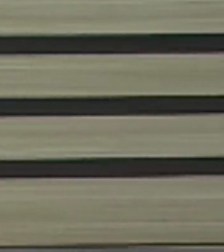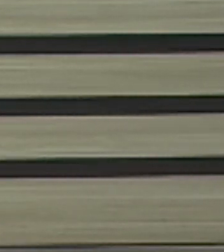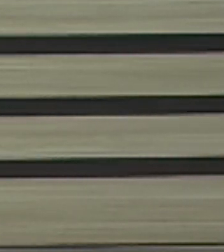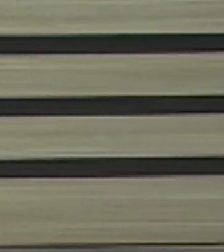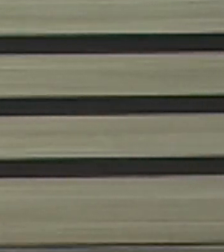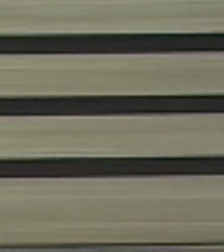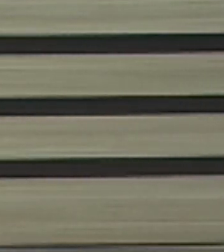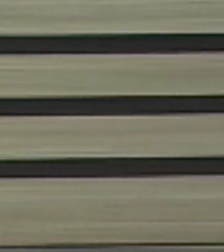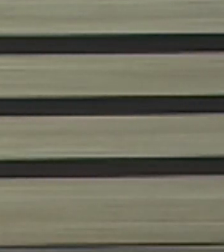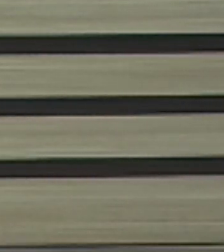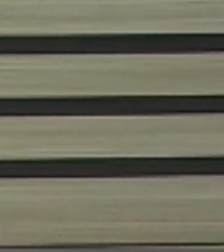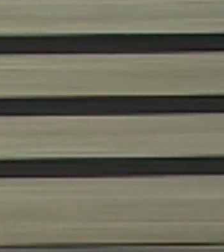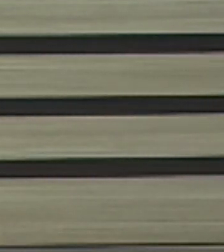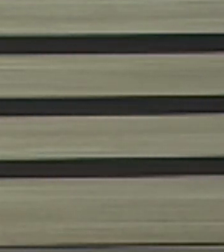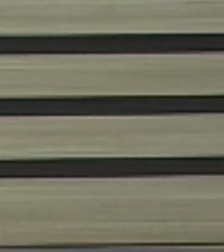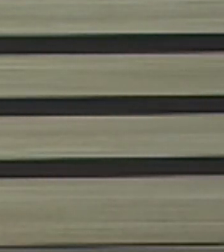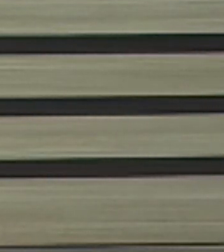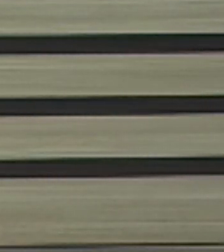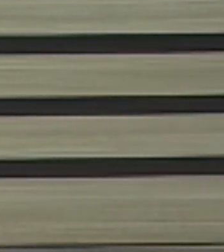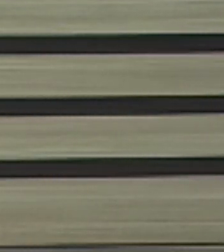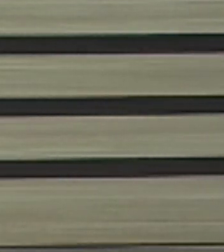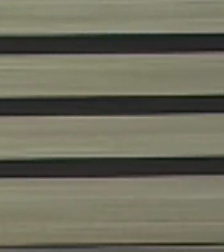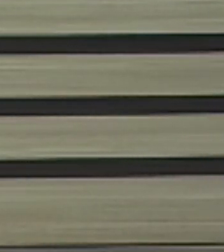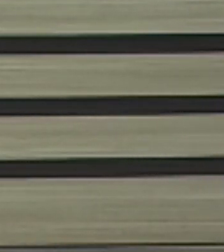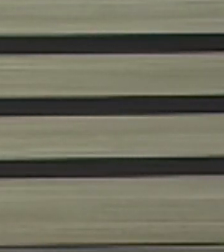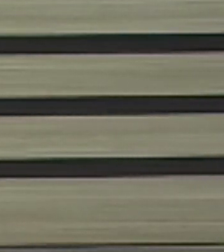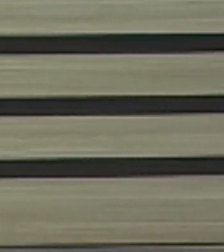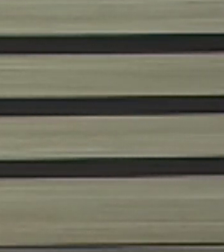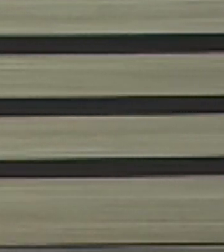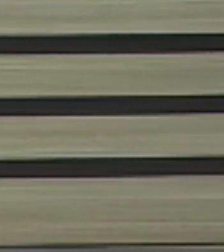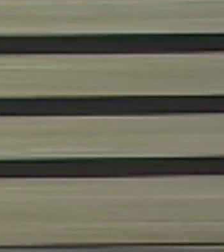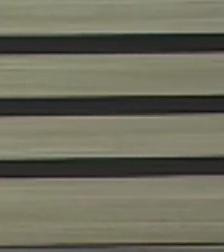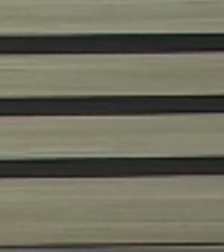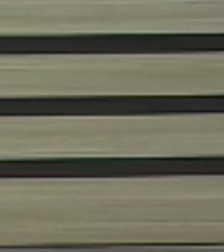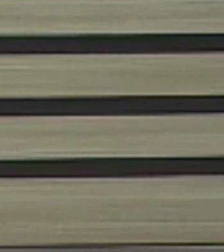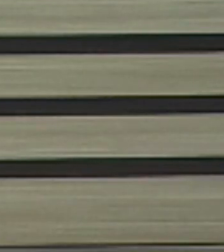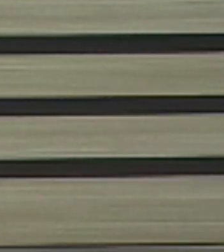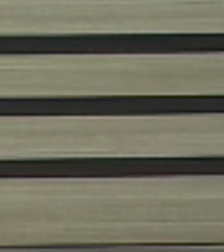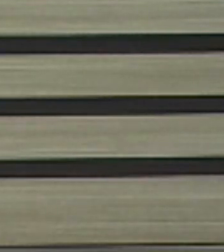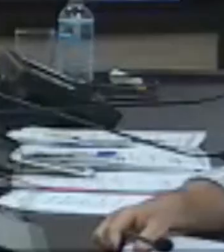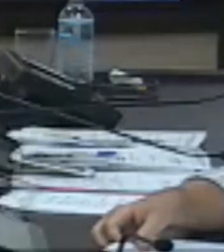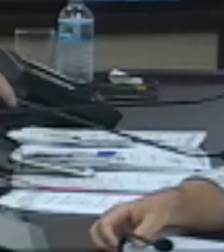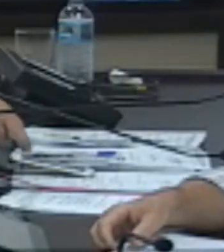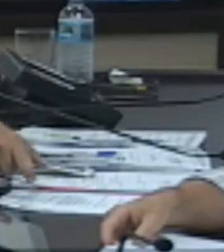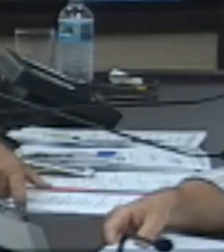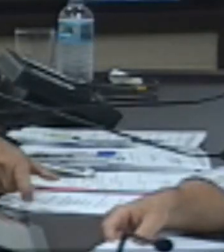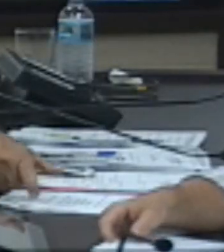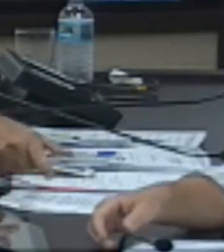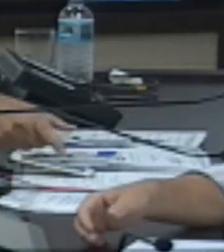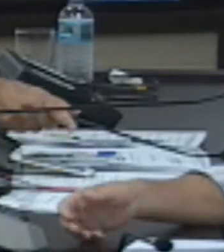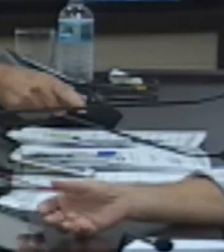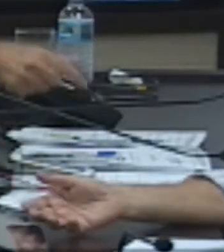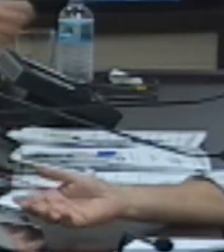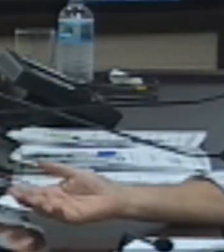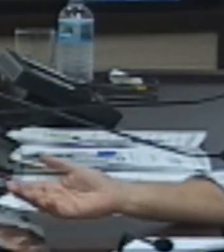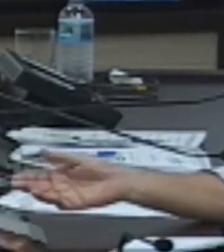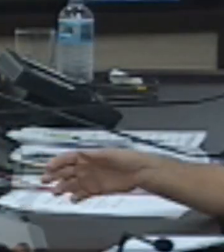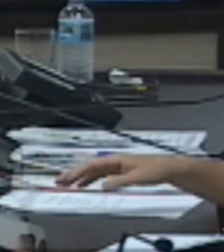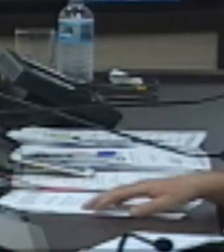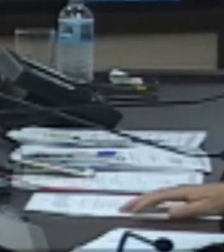ser realizada dia 7 de maio. Às 16h. Uma boa noite a todos.